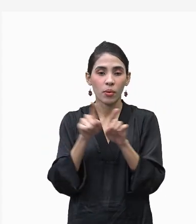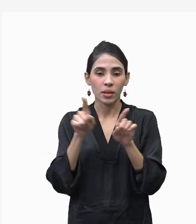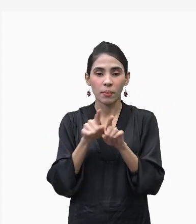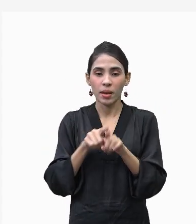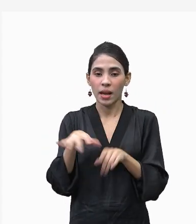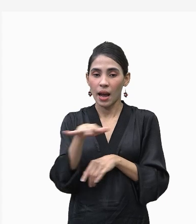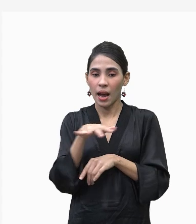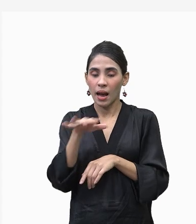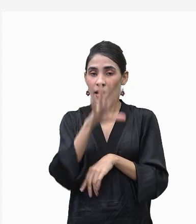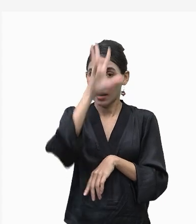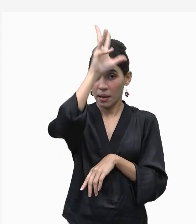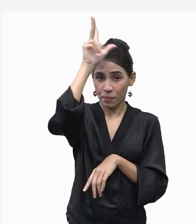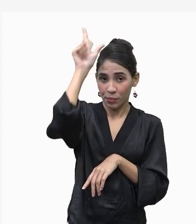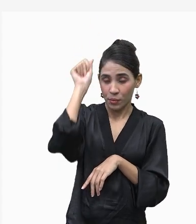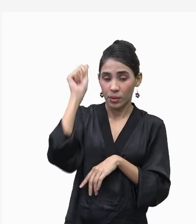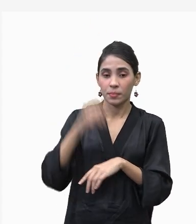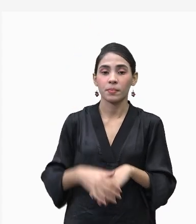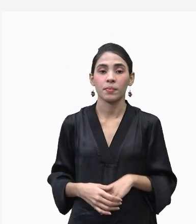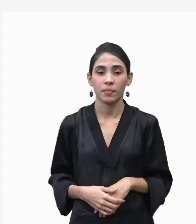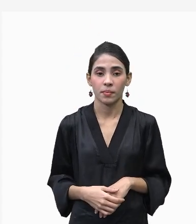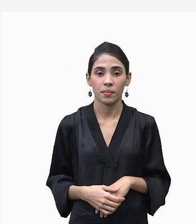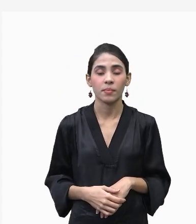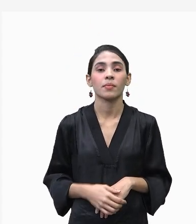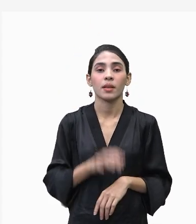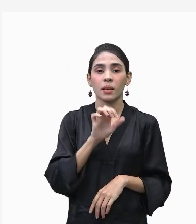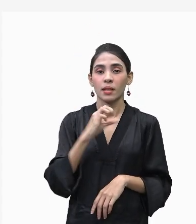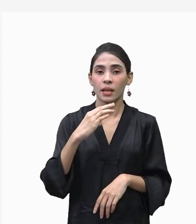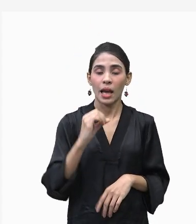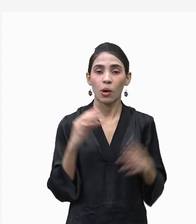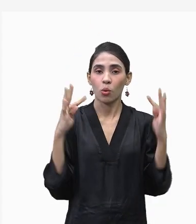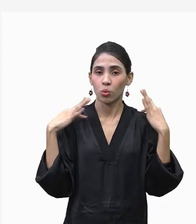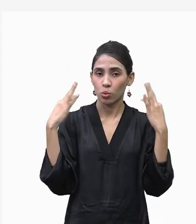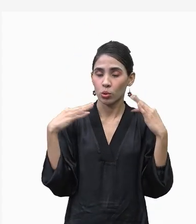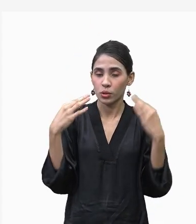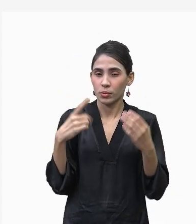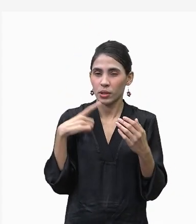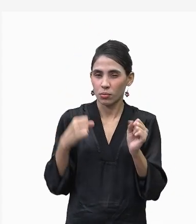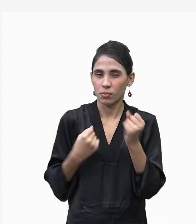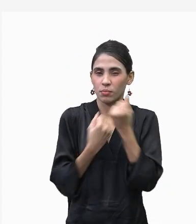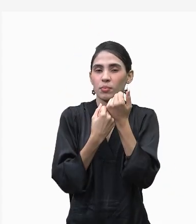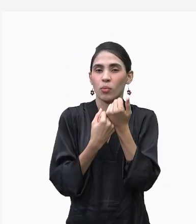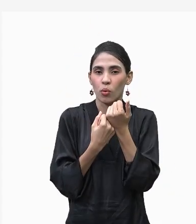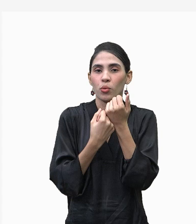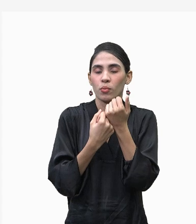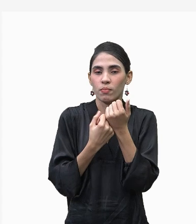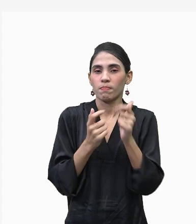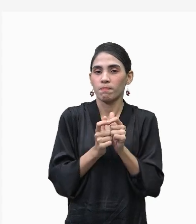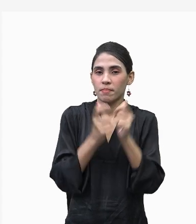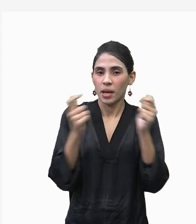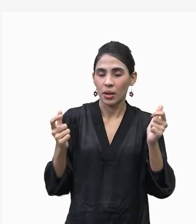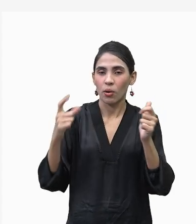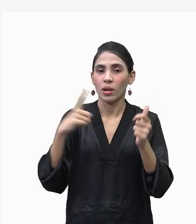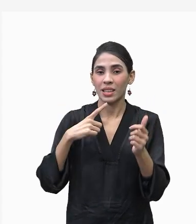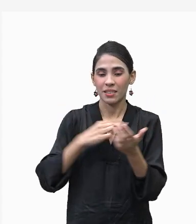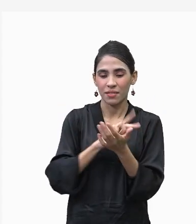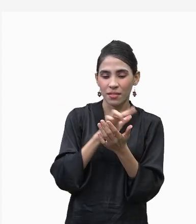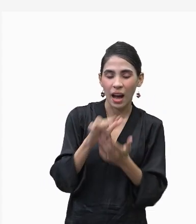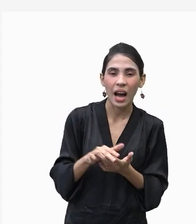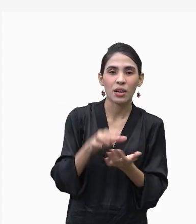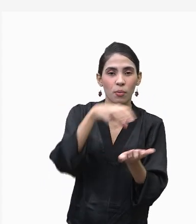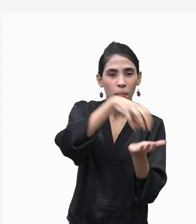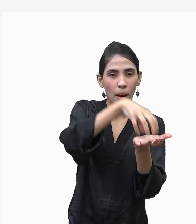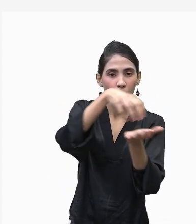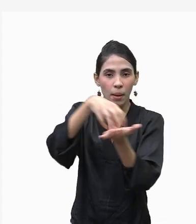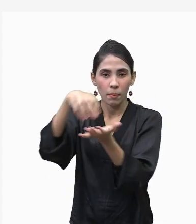região amazônica. Então nós temos aí o ecoturismo altamente fomentado, nós temos vários hotéis de selva e